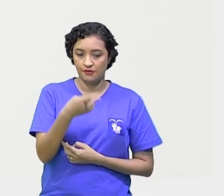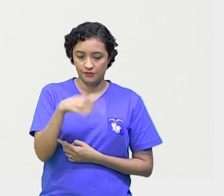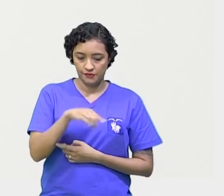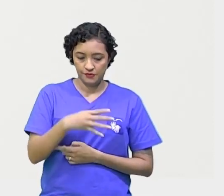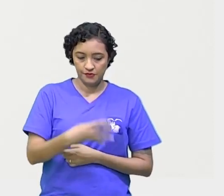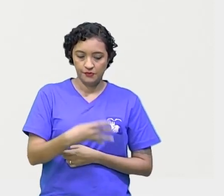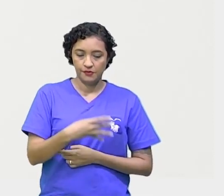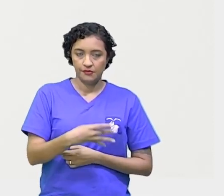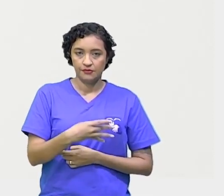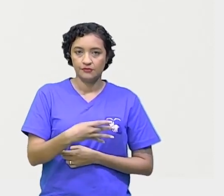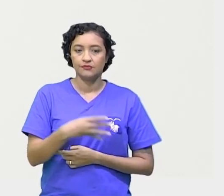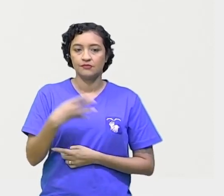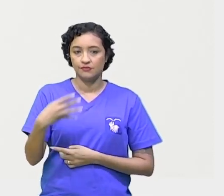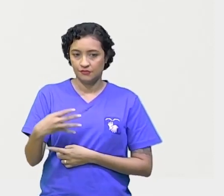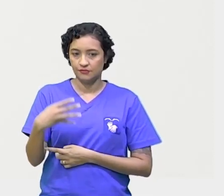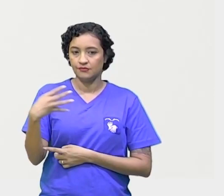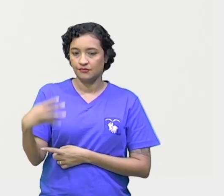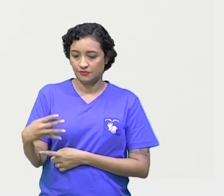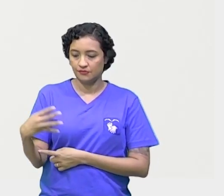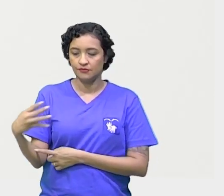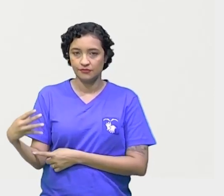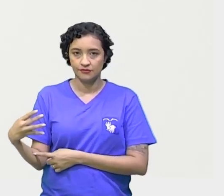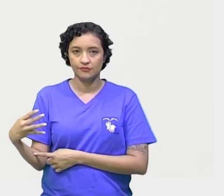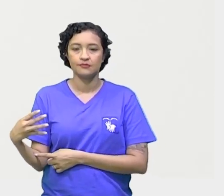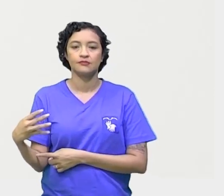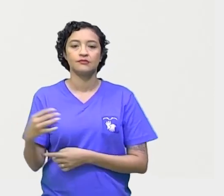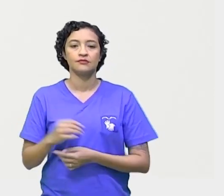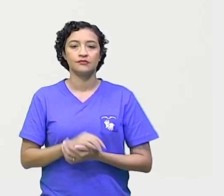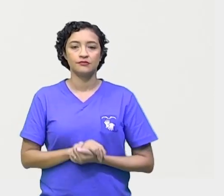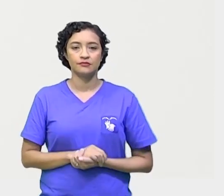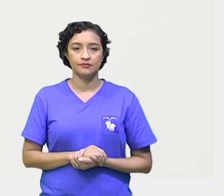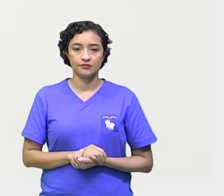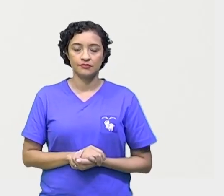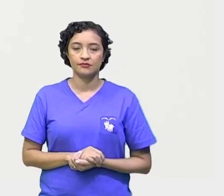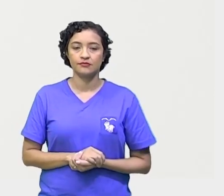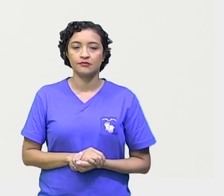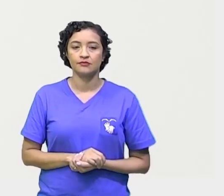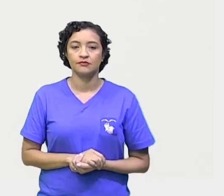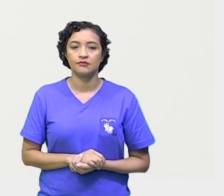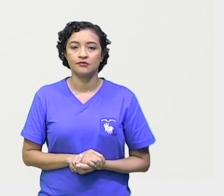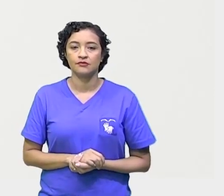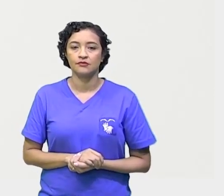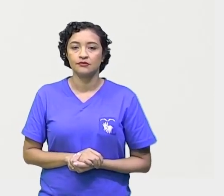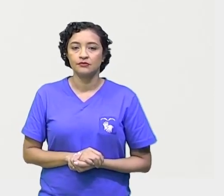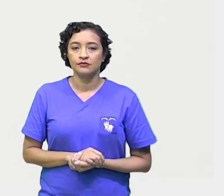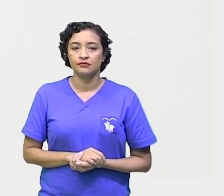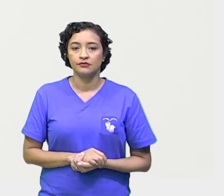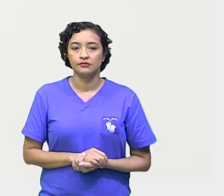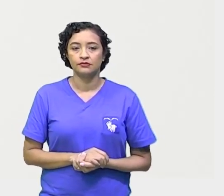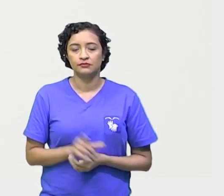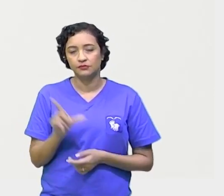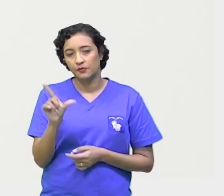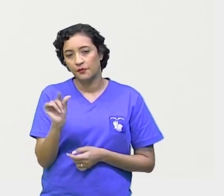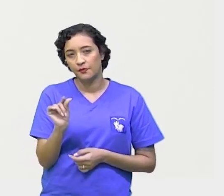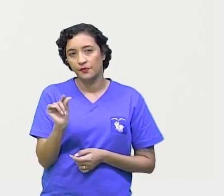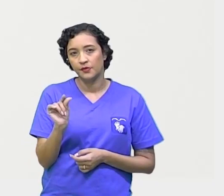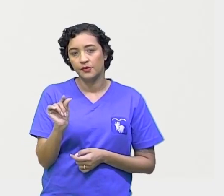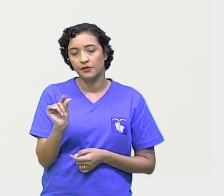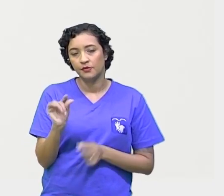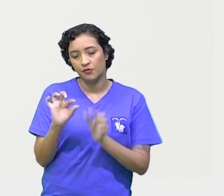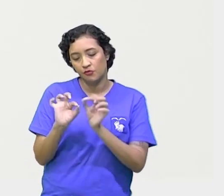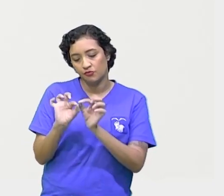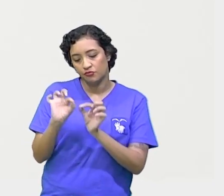quanto também 4 4 4 4 e 4 lado menor do